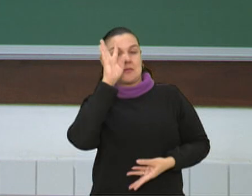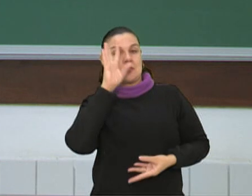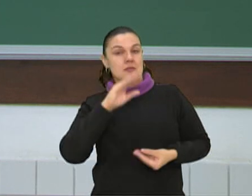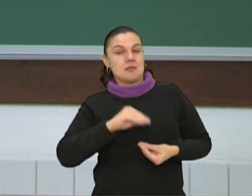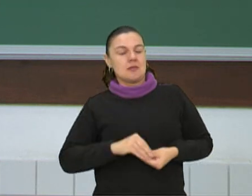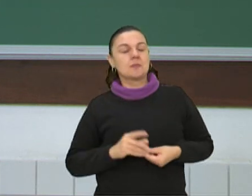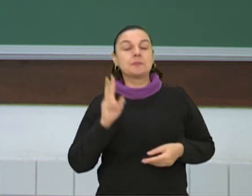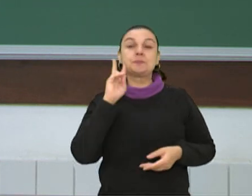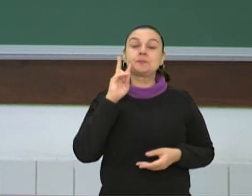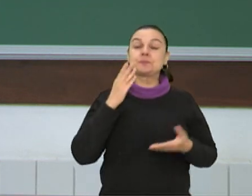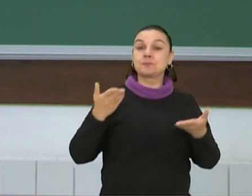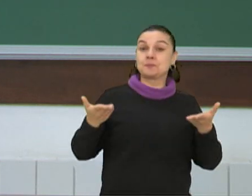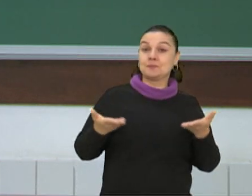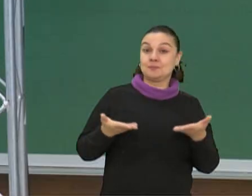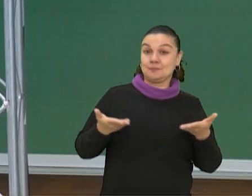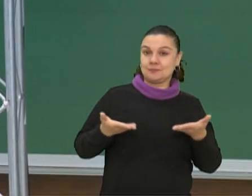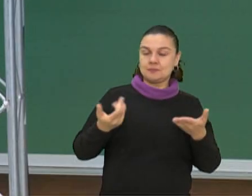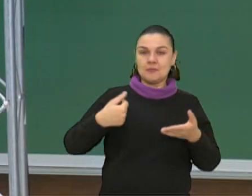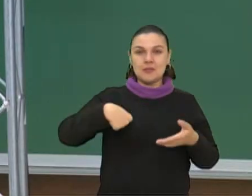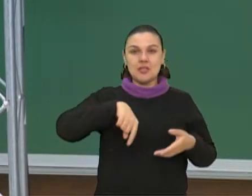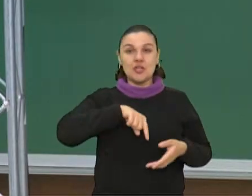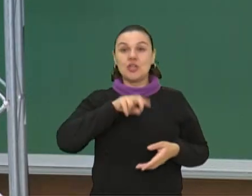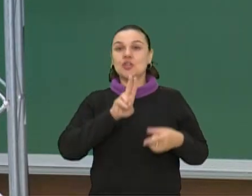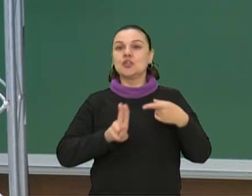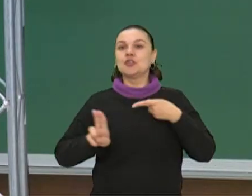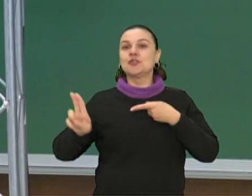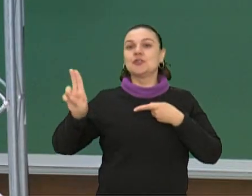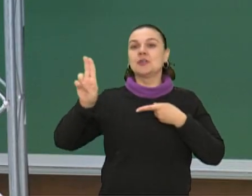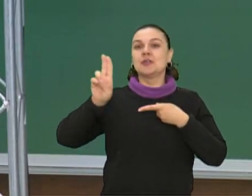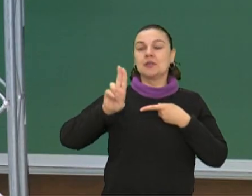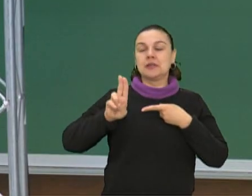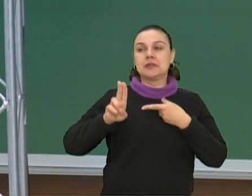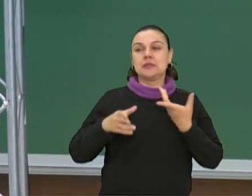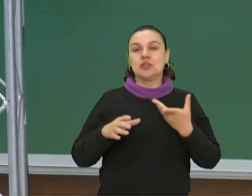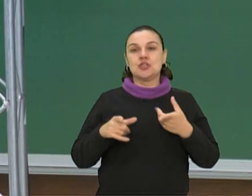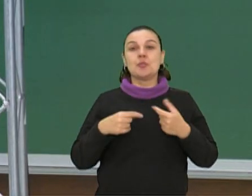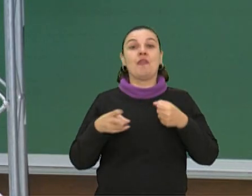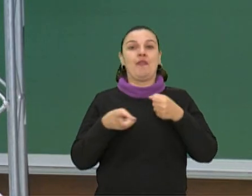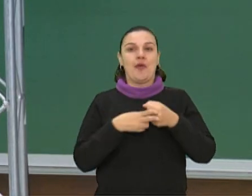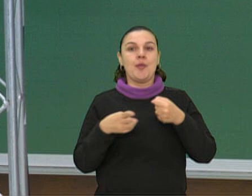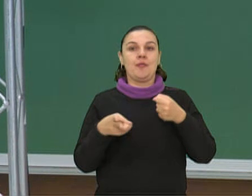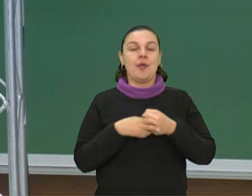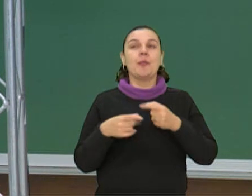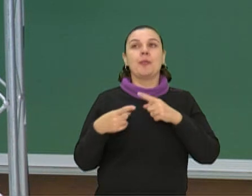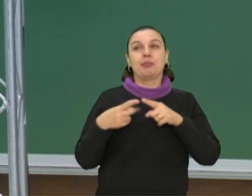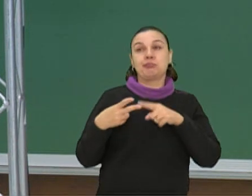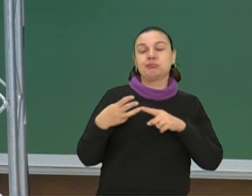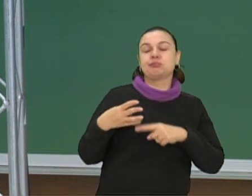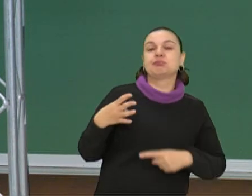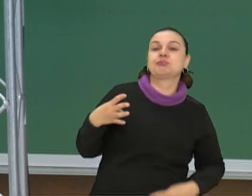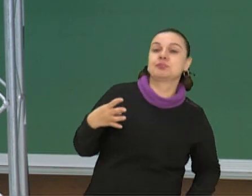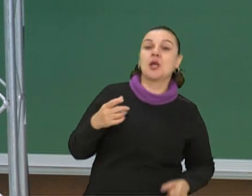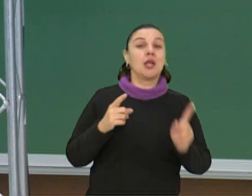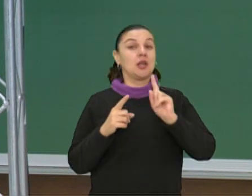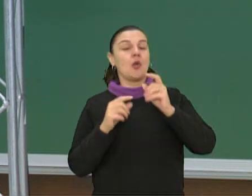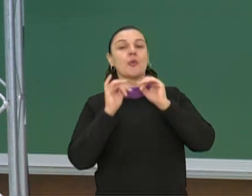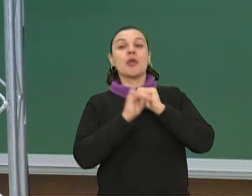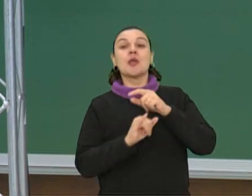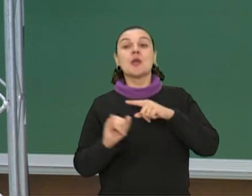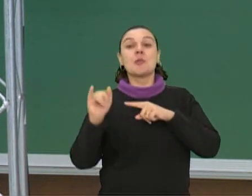que, atualmente, nós não usamos mais ficar conjugando verbos. O que é importante